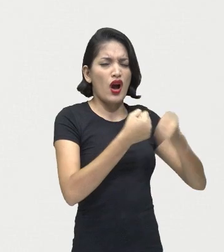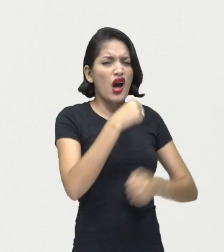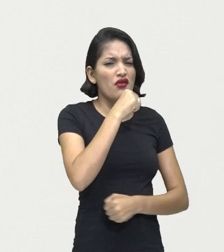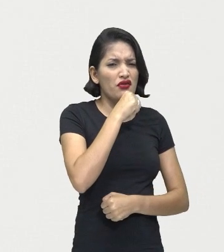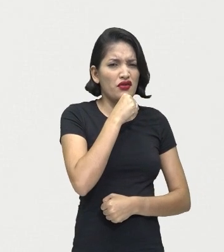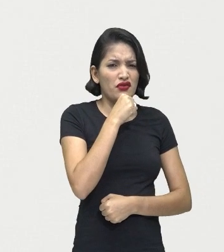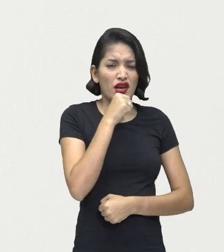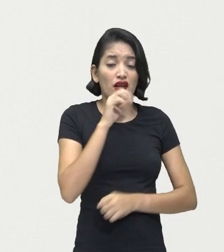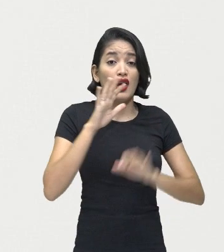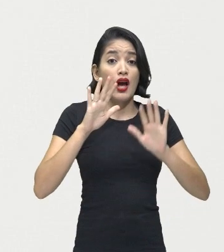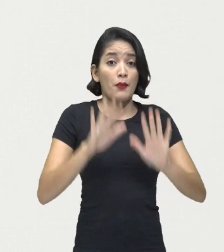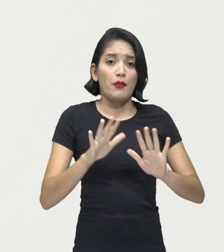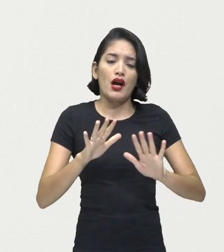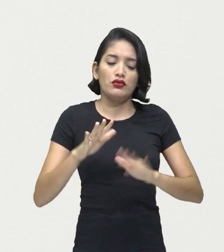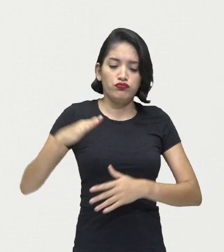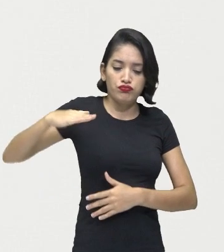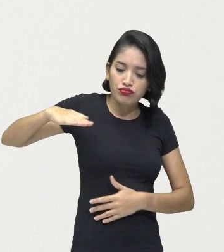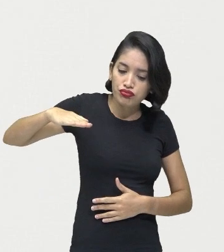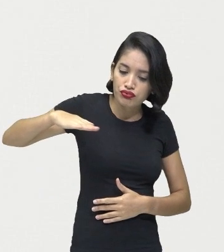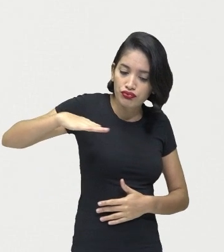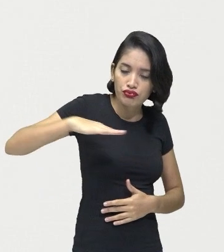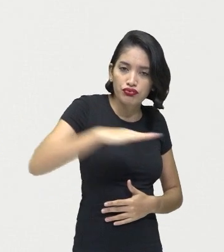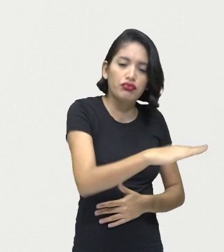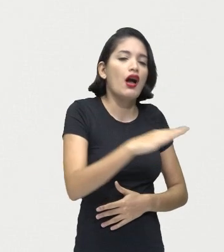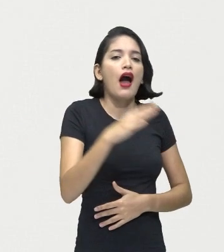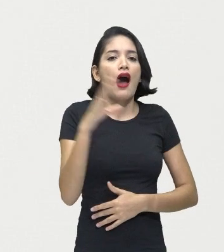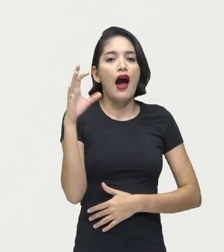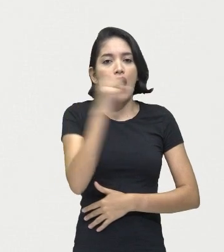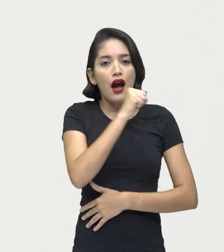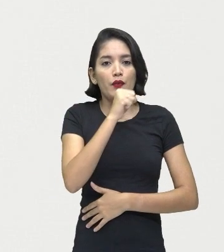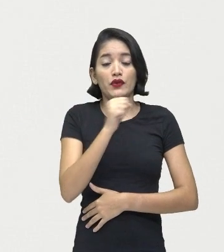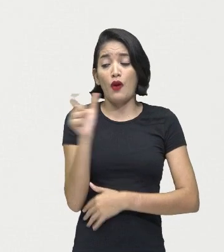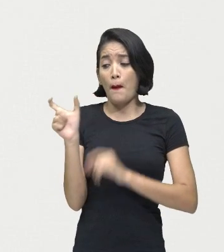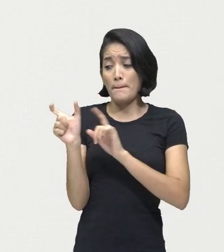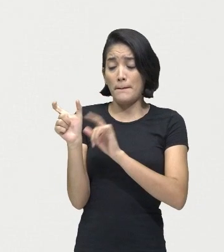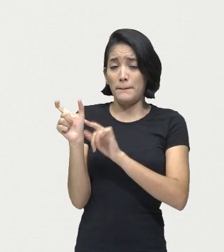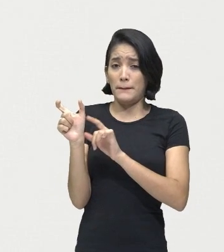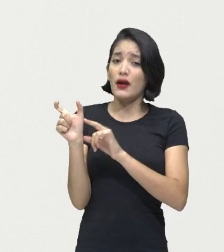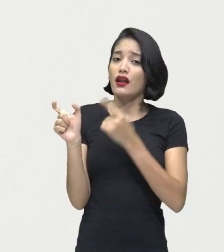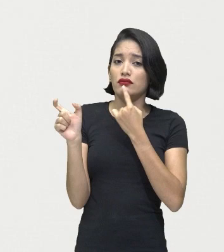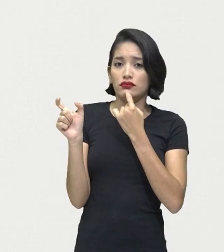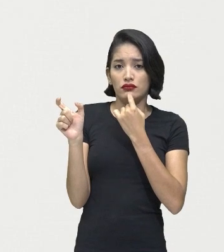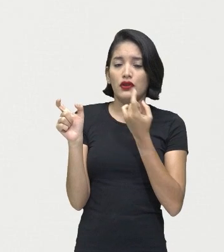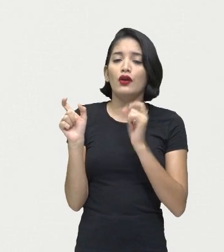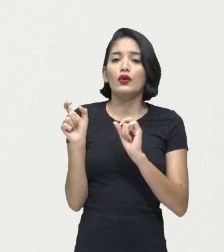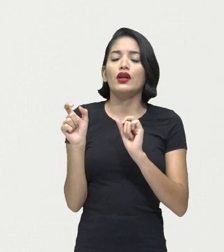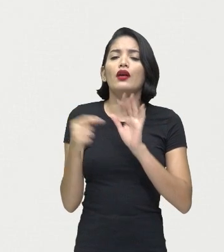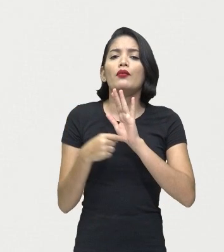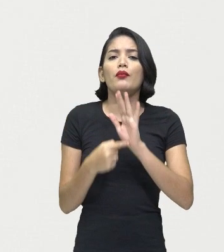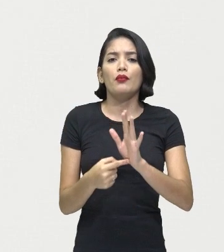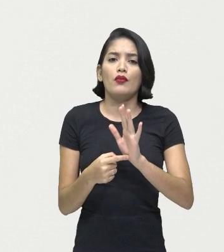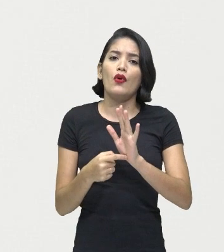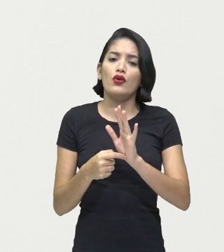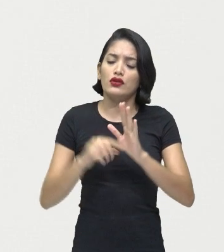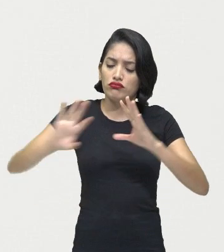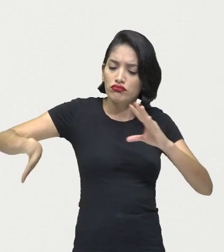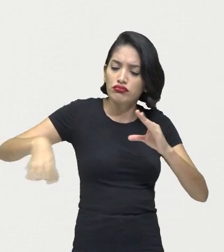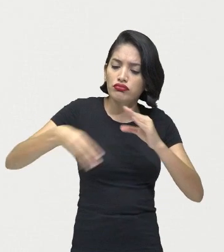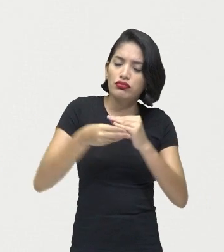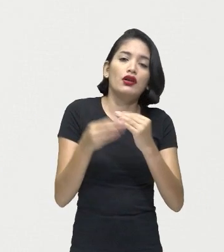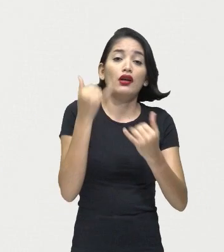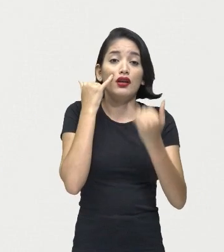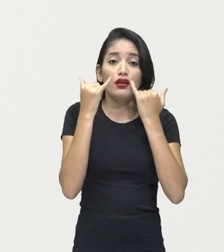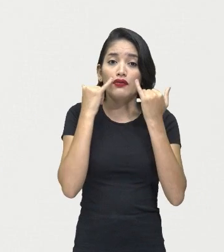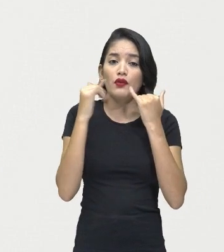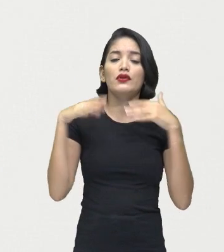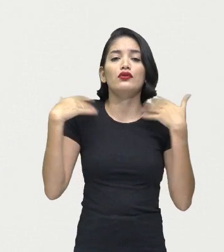a potência do motor, né? Então, essa palavra destacada, ela expressa o sentido de soma de informações, oposição